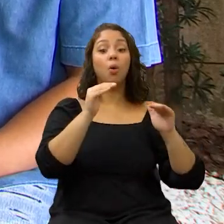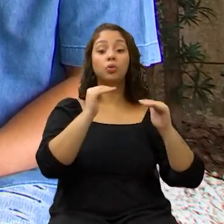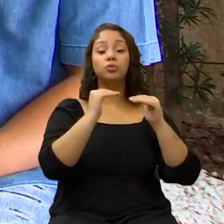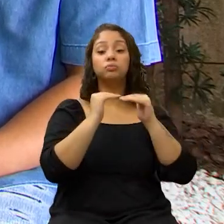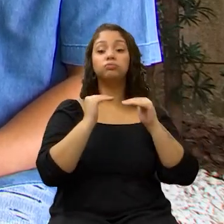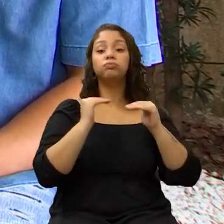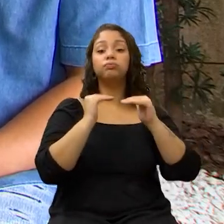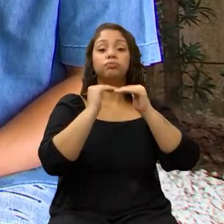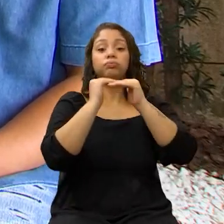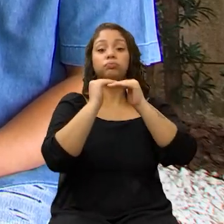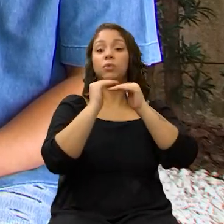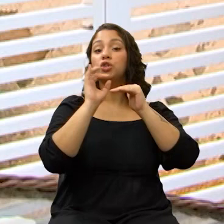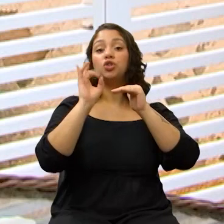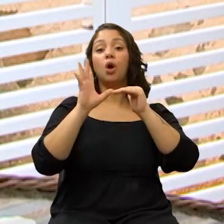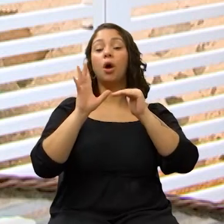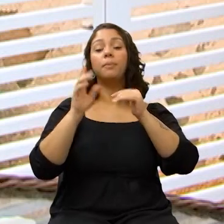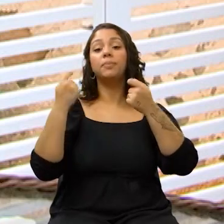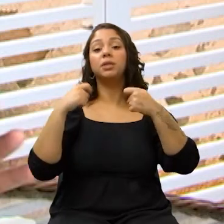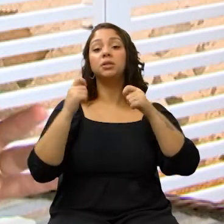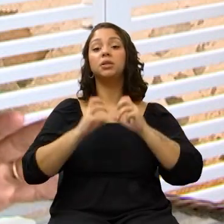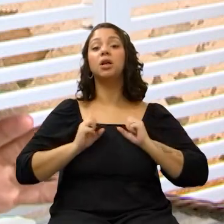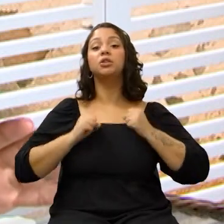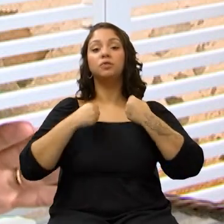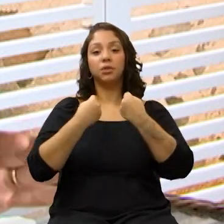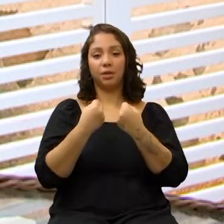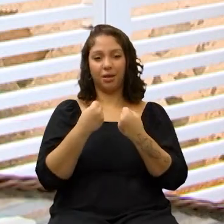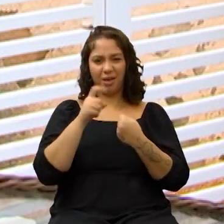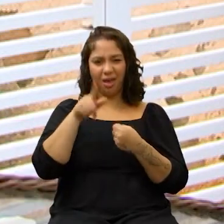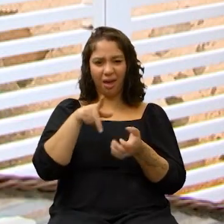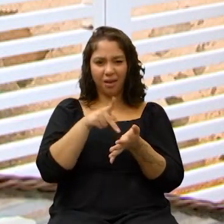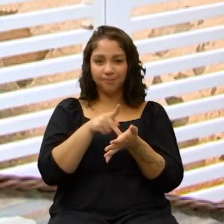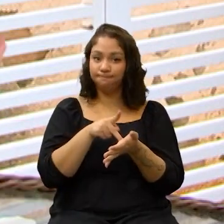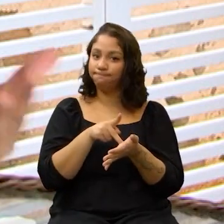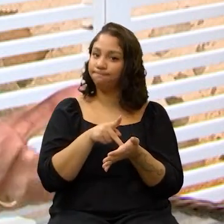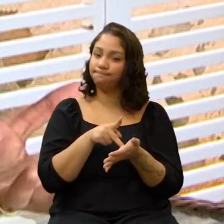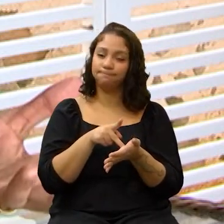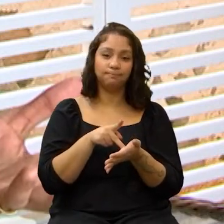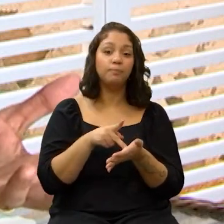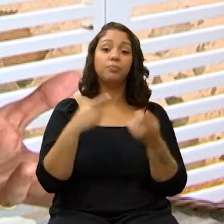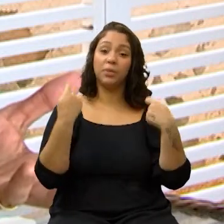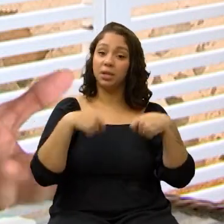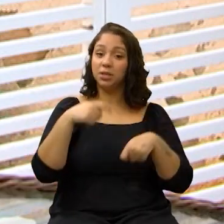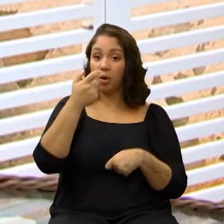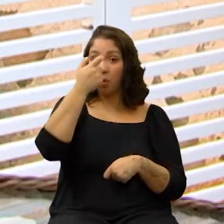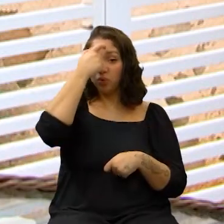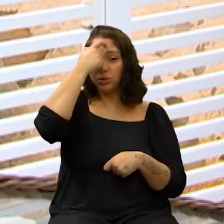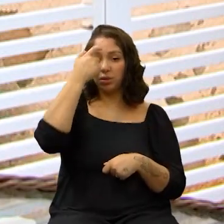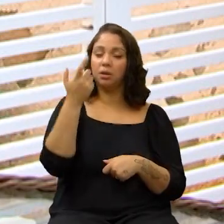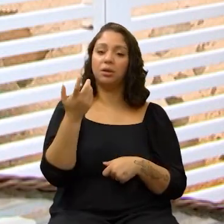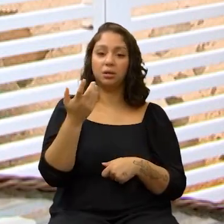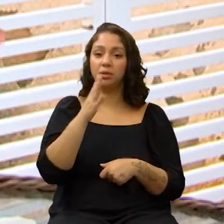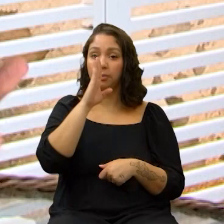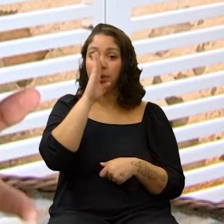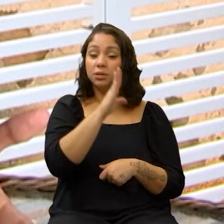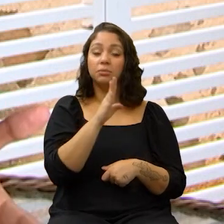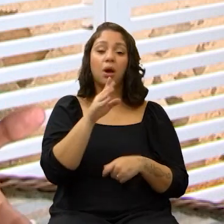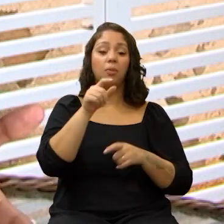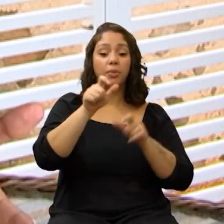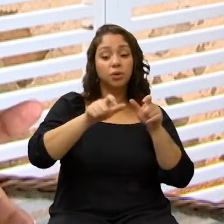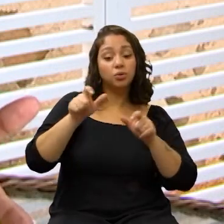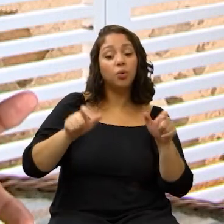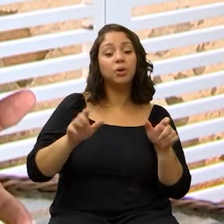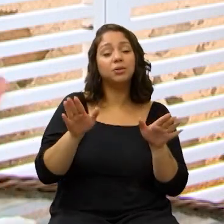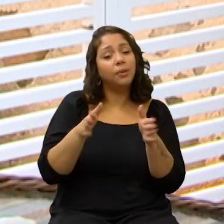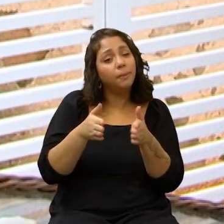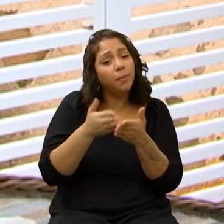no mesmo lugar, basta se esforçar um pouquinho. A gente sabe que não é assim, e é bom que as pessoas tomem consciência, principalmente aquelas pessoas de renda